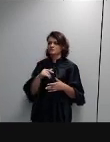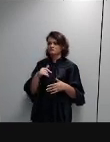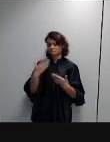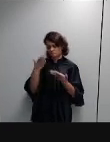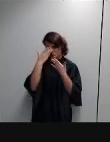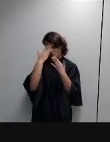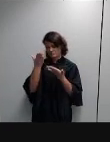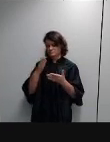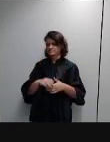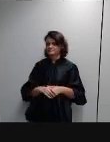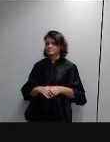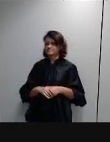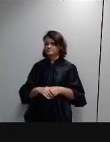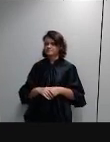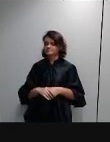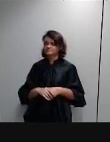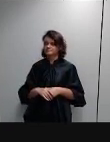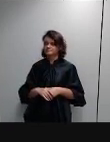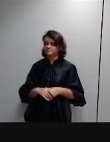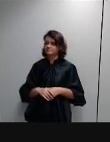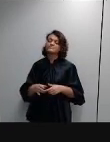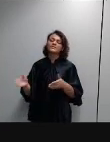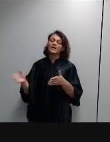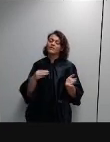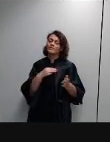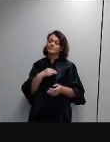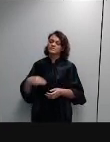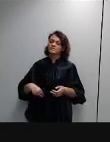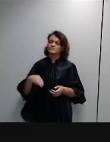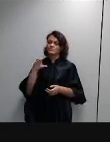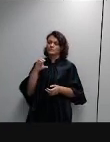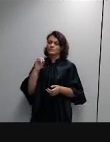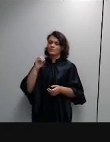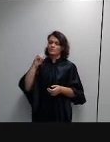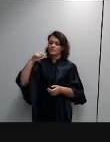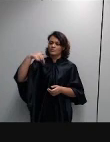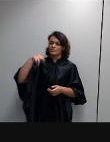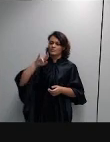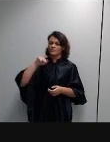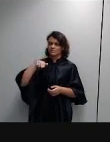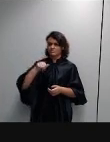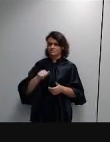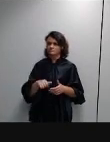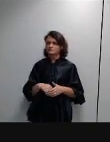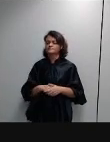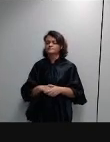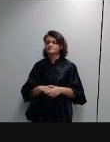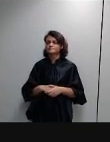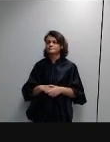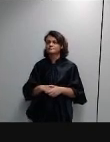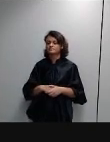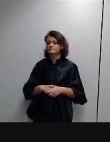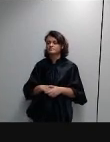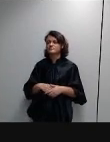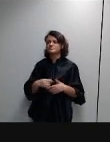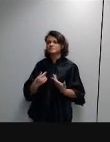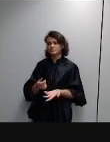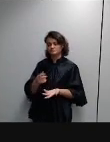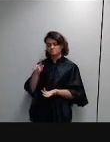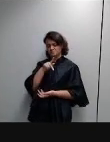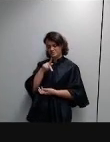na sequência Vamos ouvir o menisco Quina Olá eu sou o presidente então